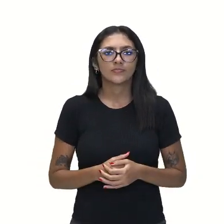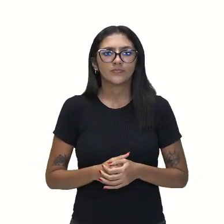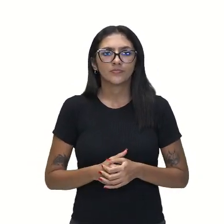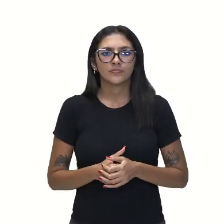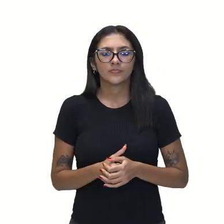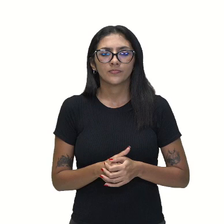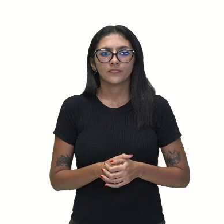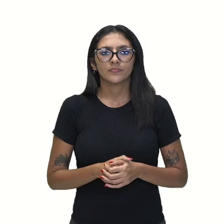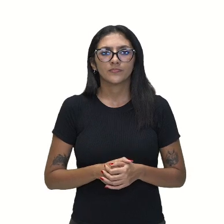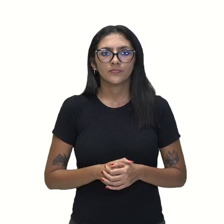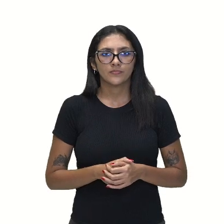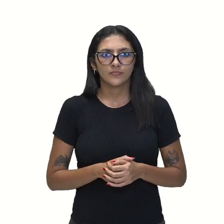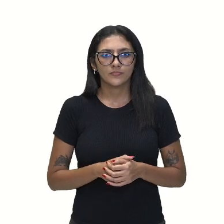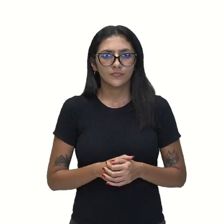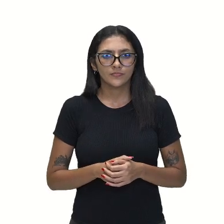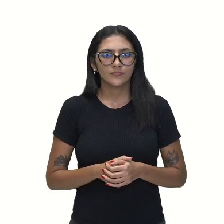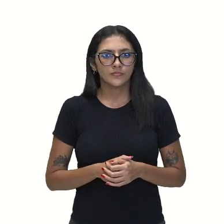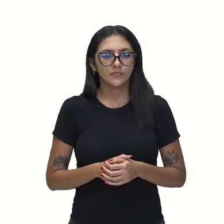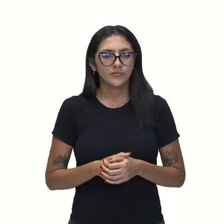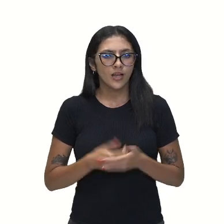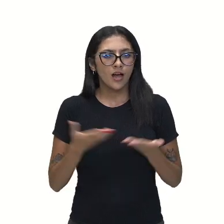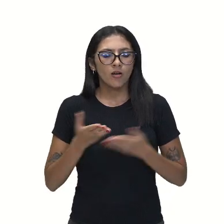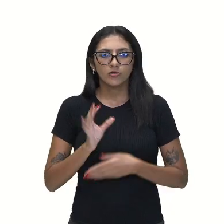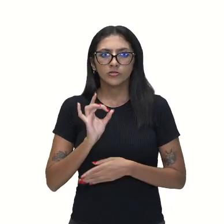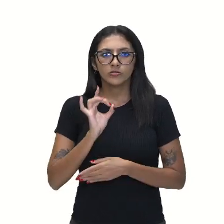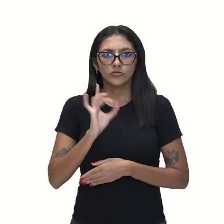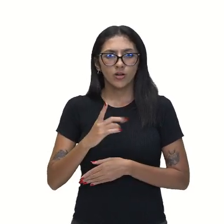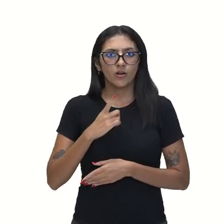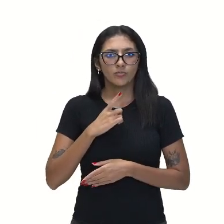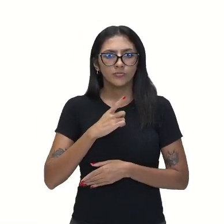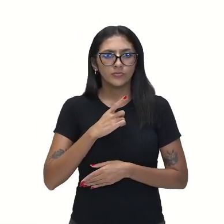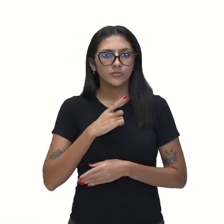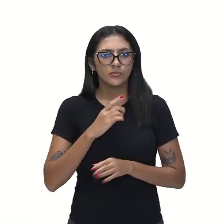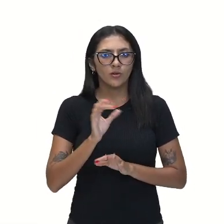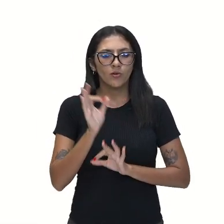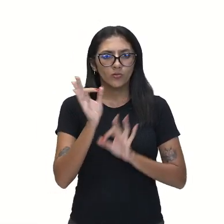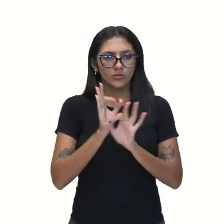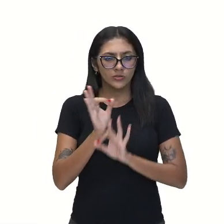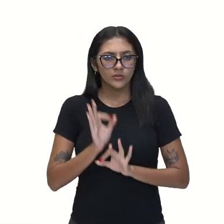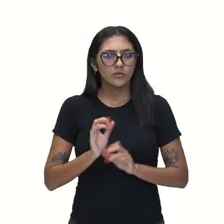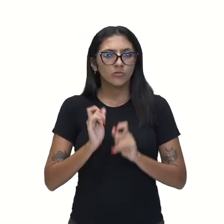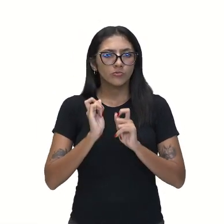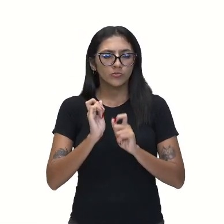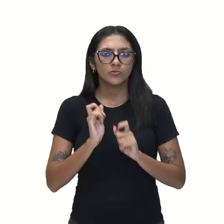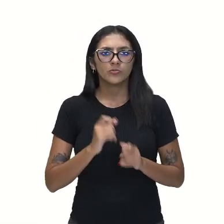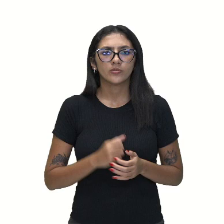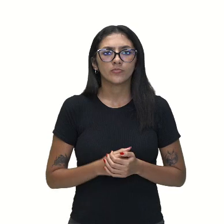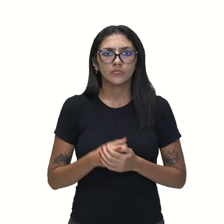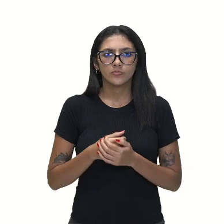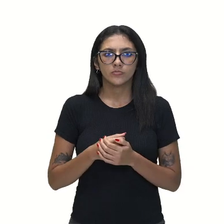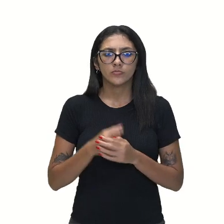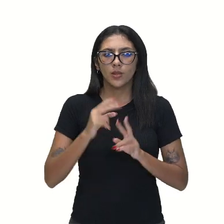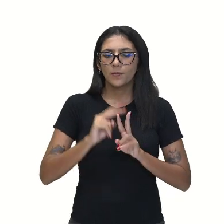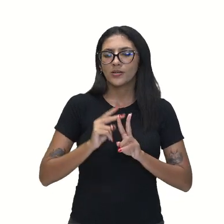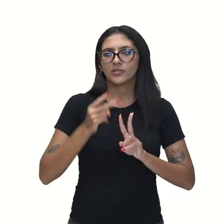iguais, eu vou trabalhar agora, né, somente a parte aqui dos